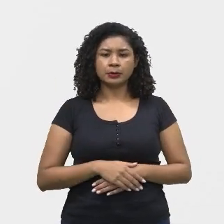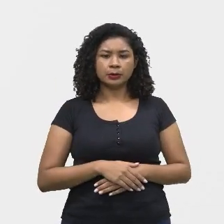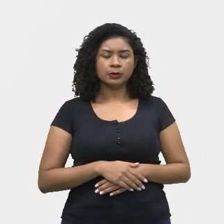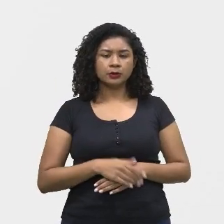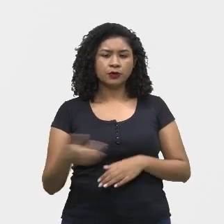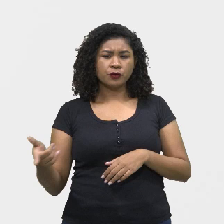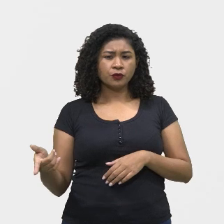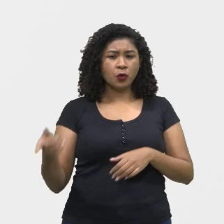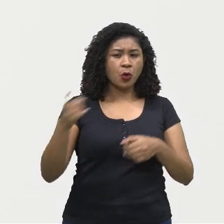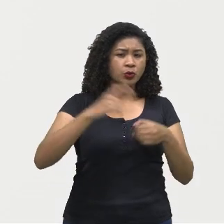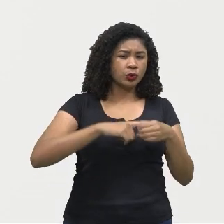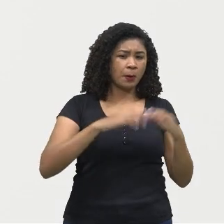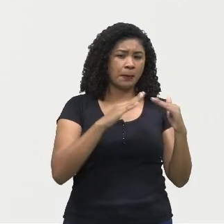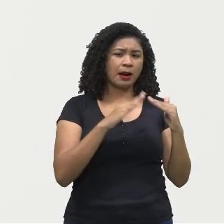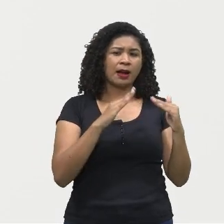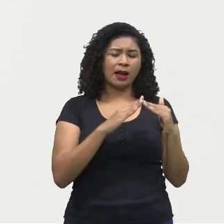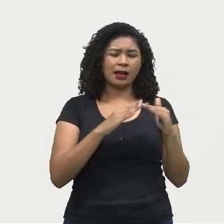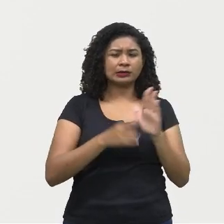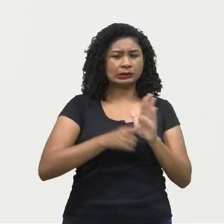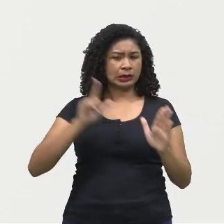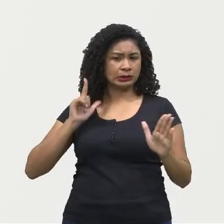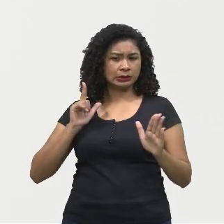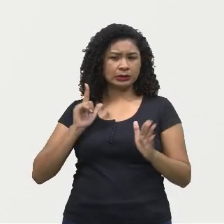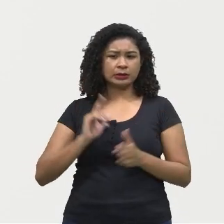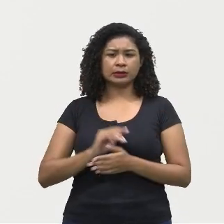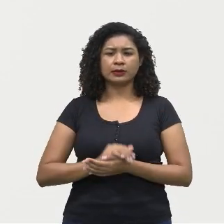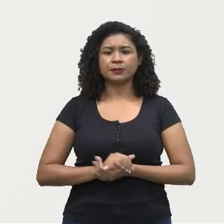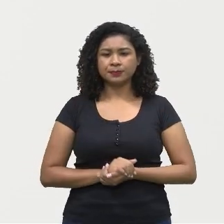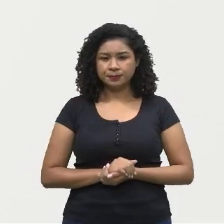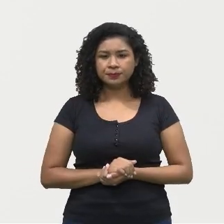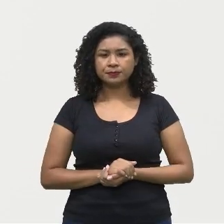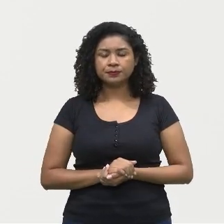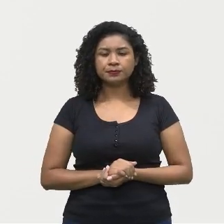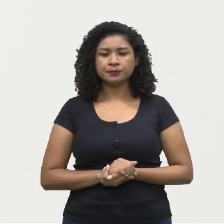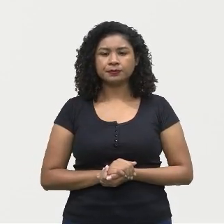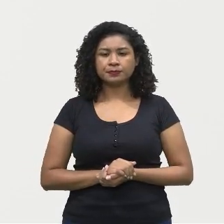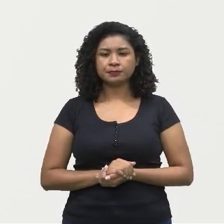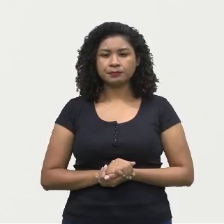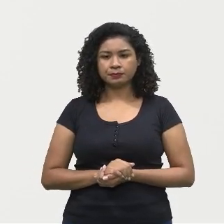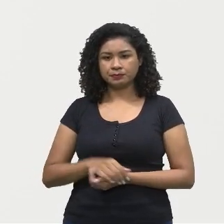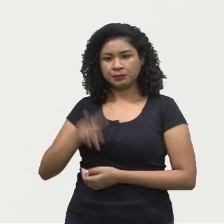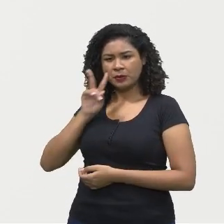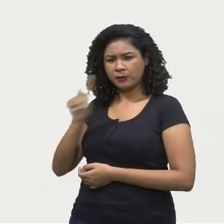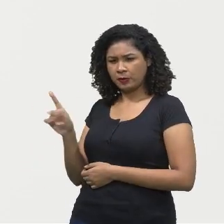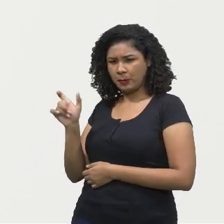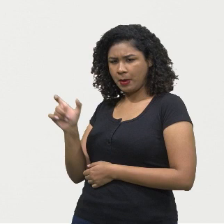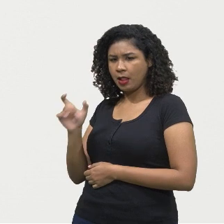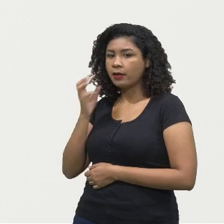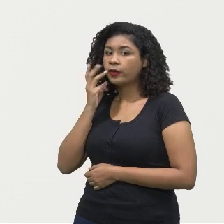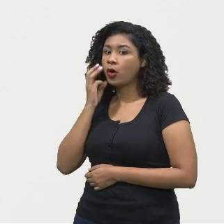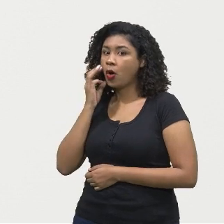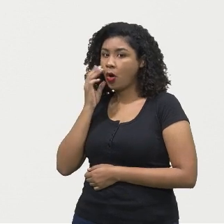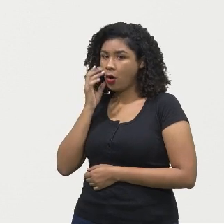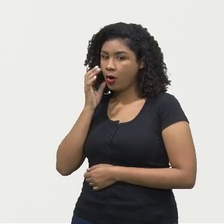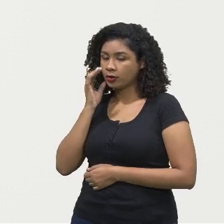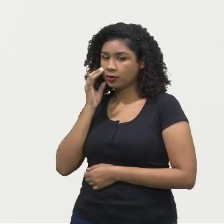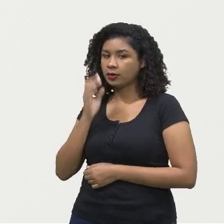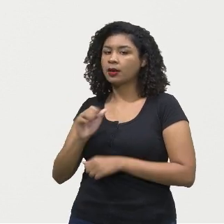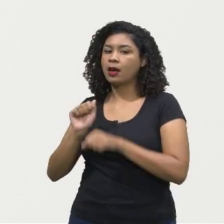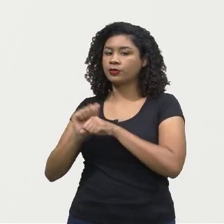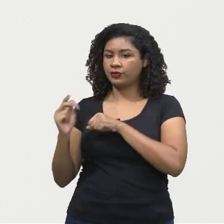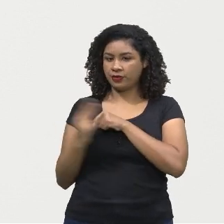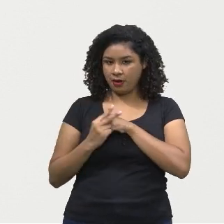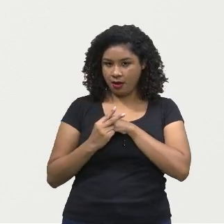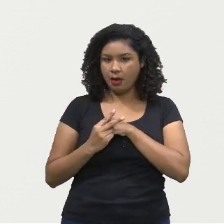que está destacado a palavra cedo. O advérbio destacado, você já sabe que essa palavra cedo pertence à classe